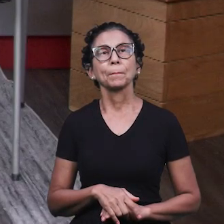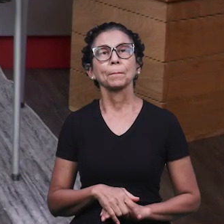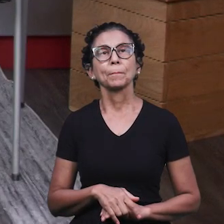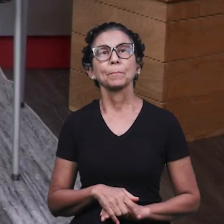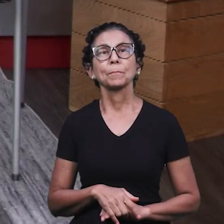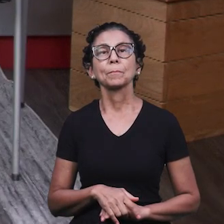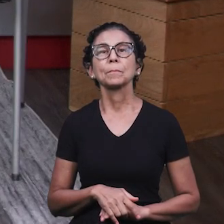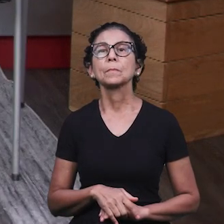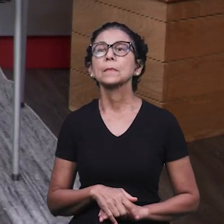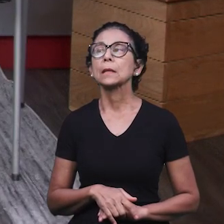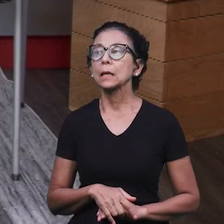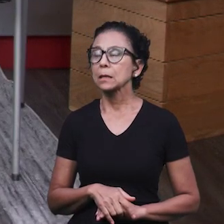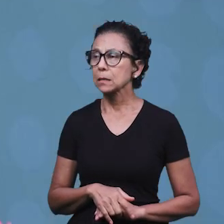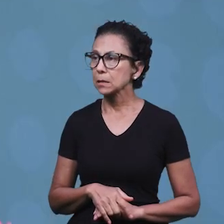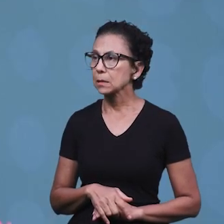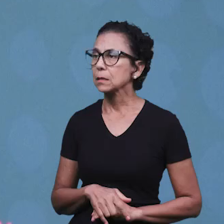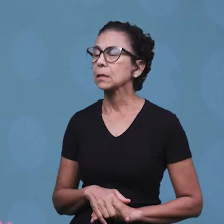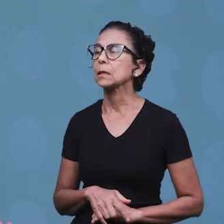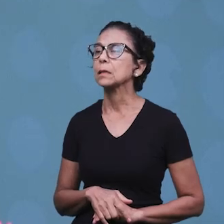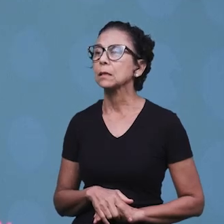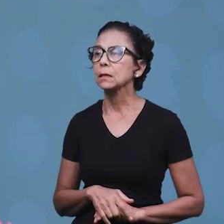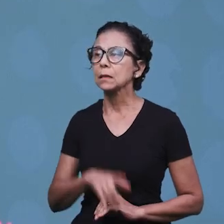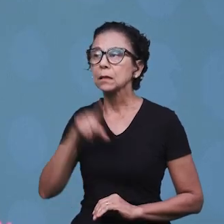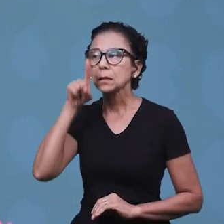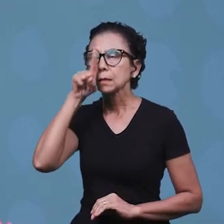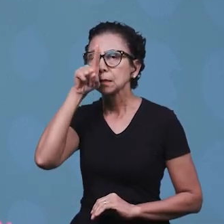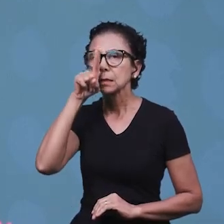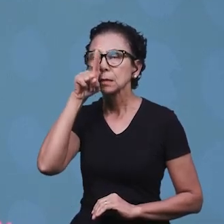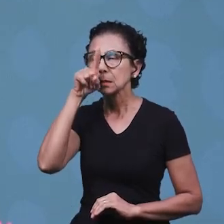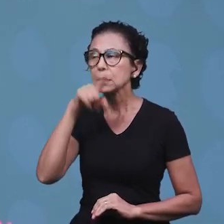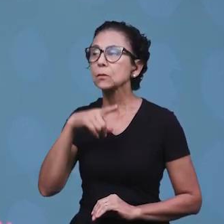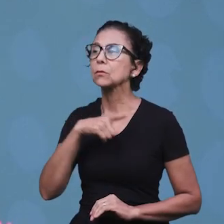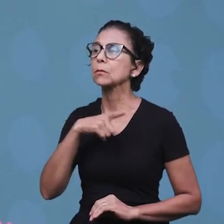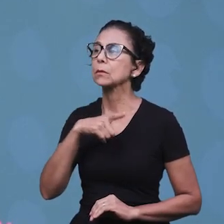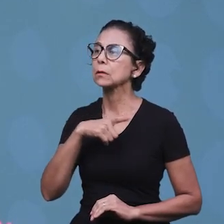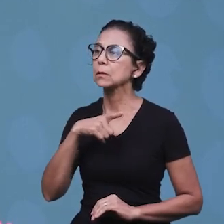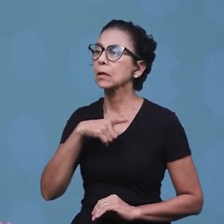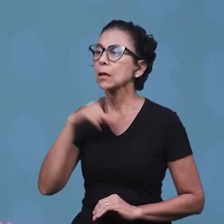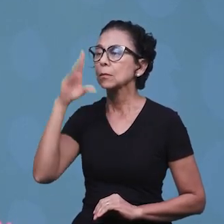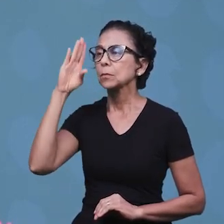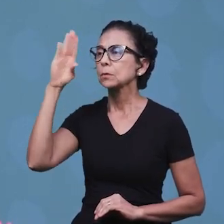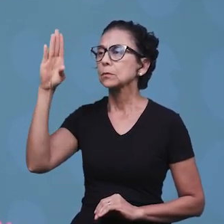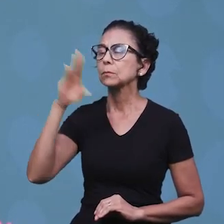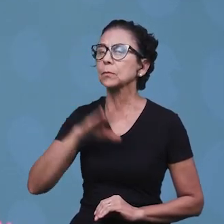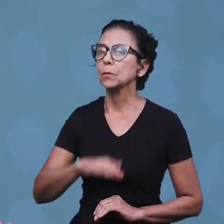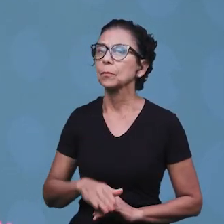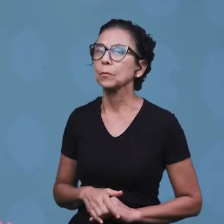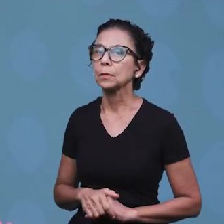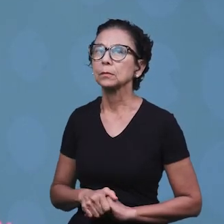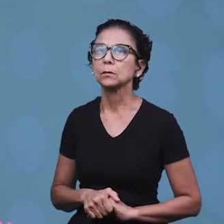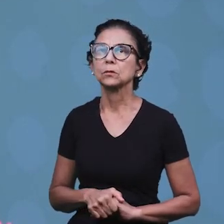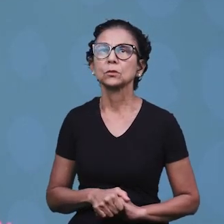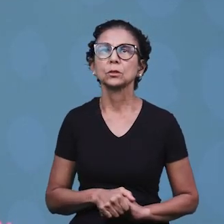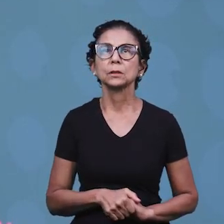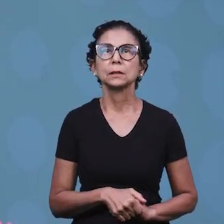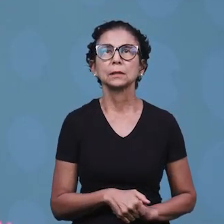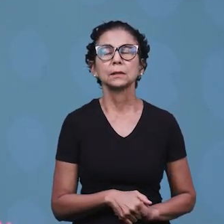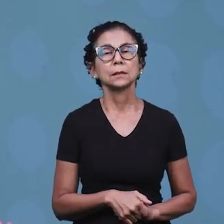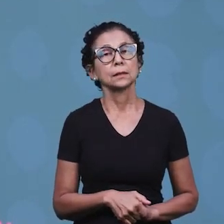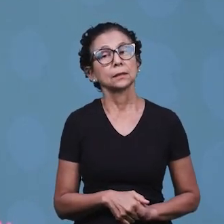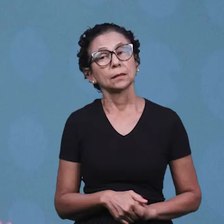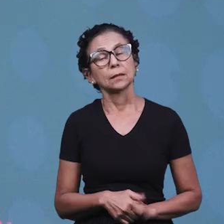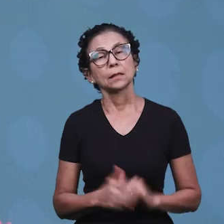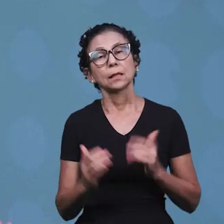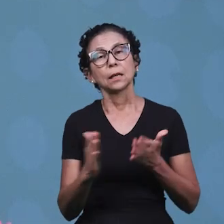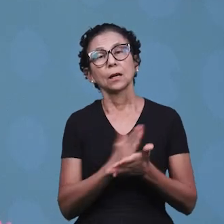Existem riscos, sim, tá? E os riscos estão principalmente atrelados às contraindicações,